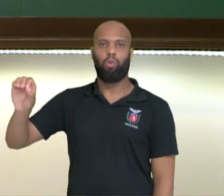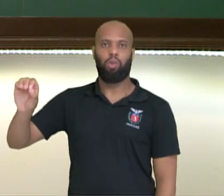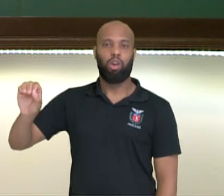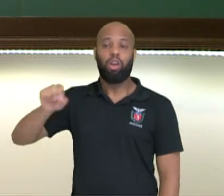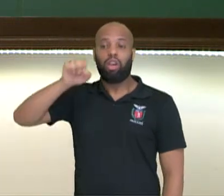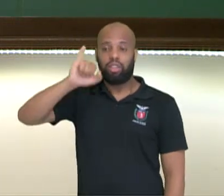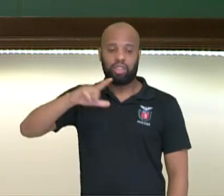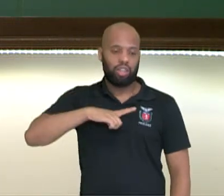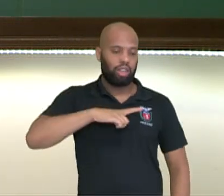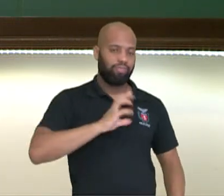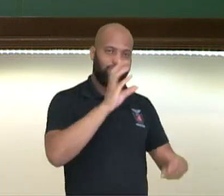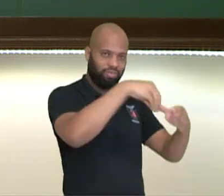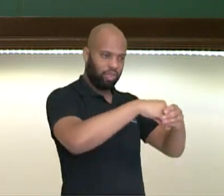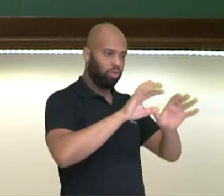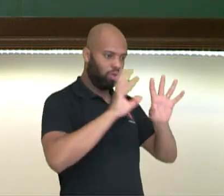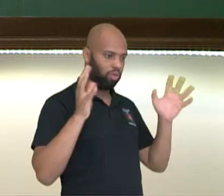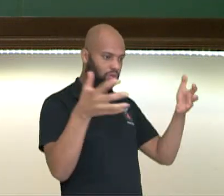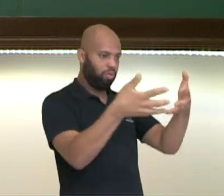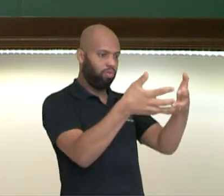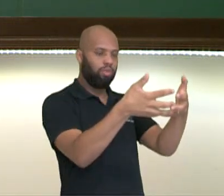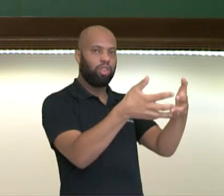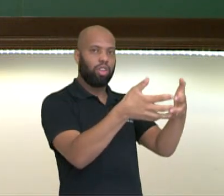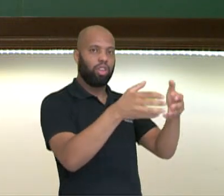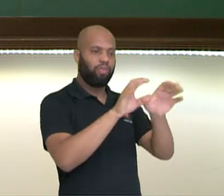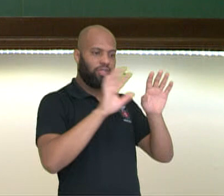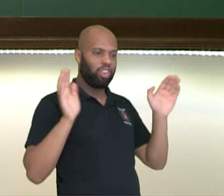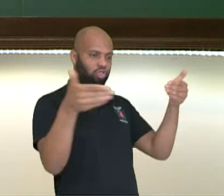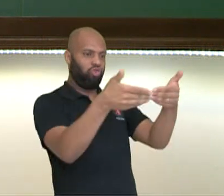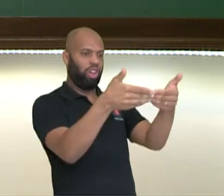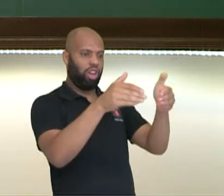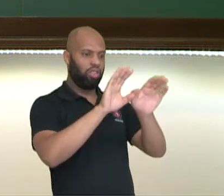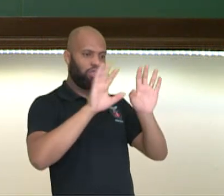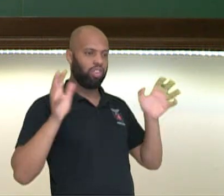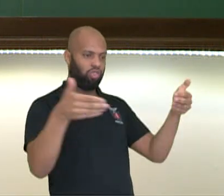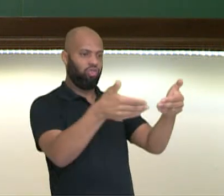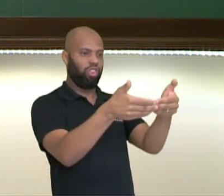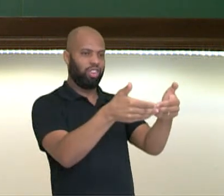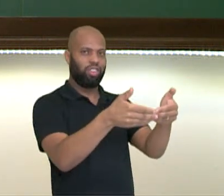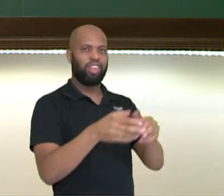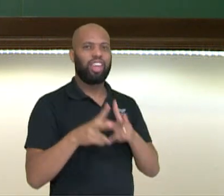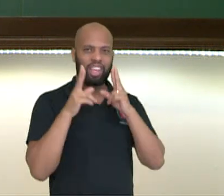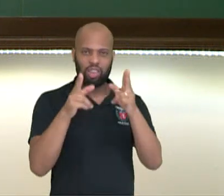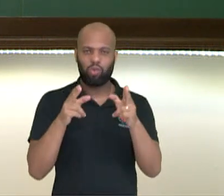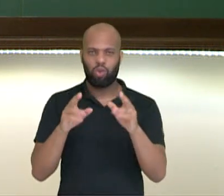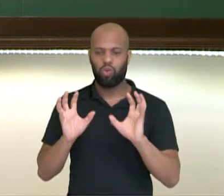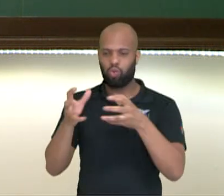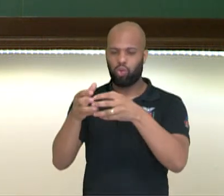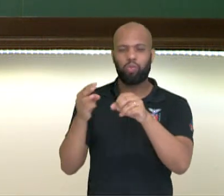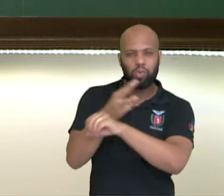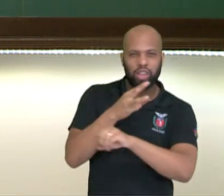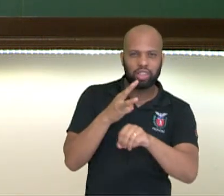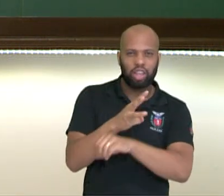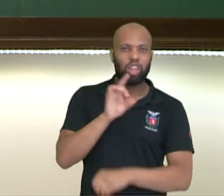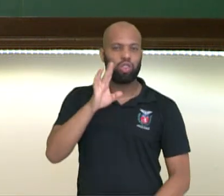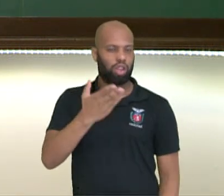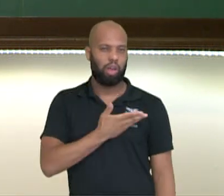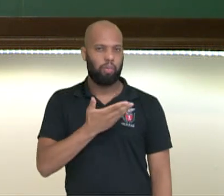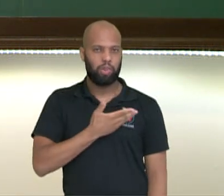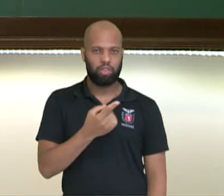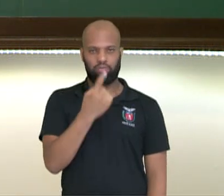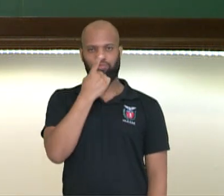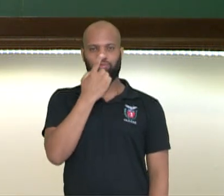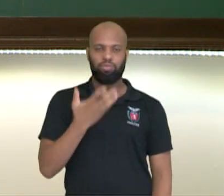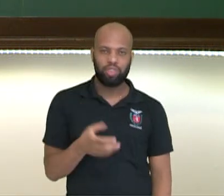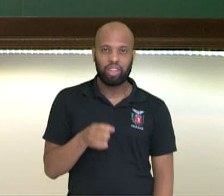sistema fechado, só entre eles, pensa assim, sistema fechado é igual aquele grupinho que você cria no WhatsApp, que só coloca os teus amiguinhos que você gosta. Então, os amiguinhos